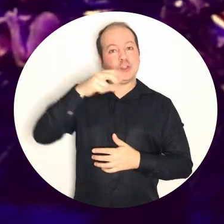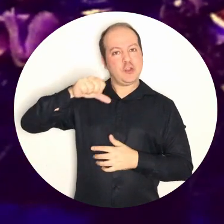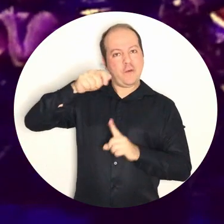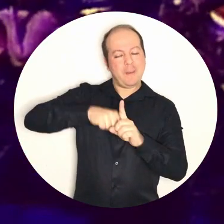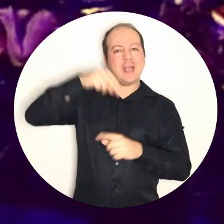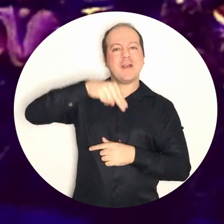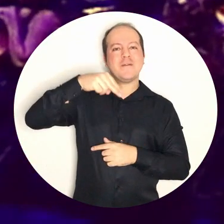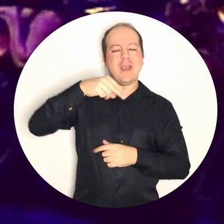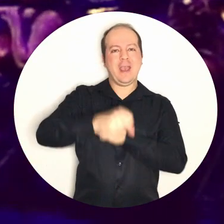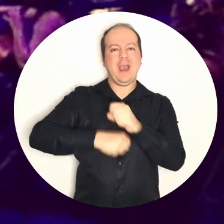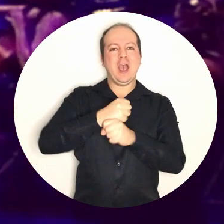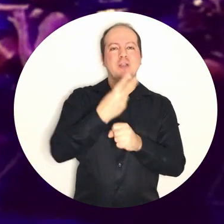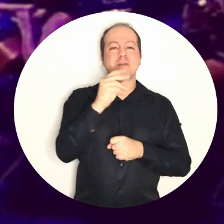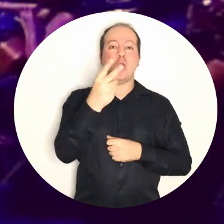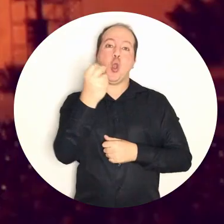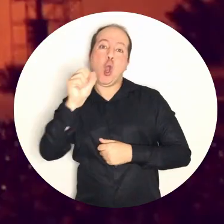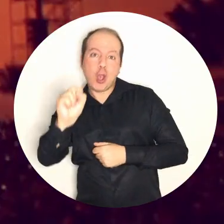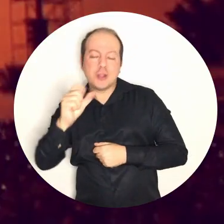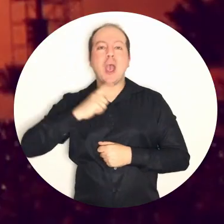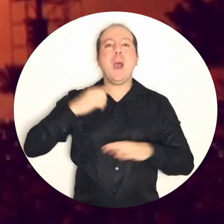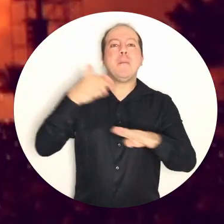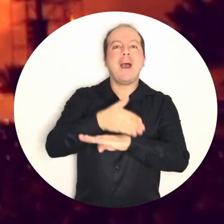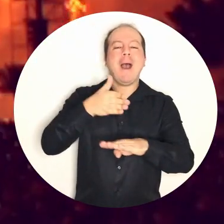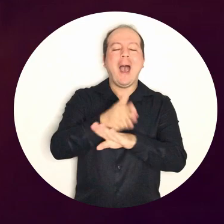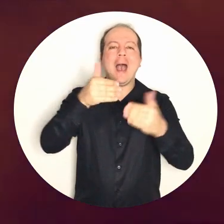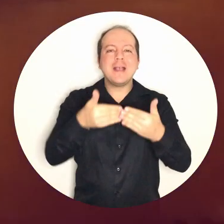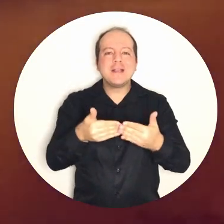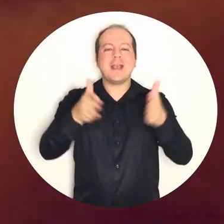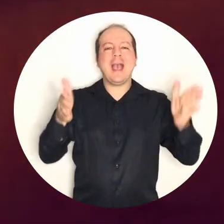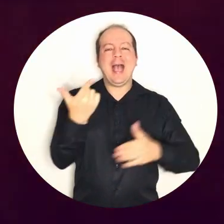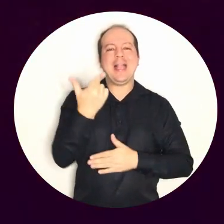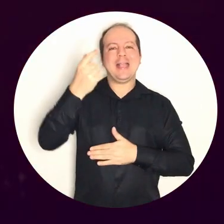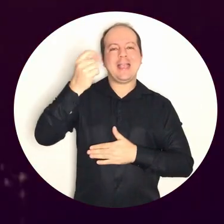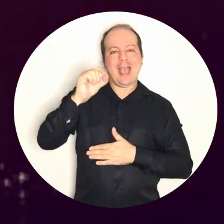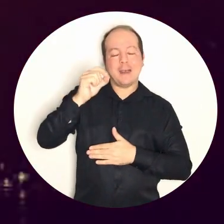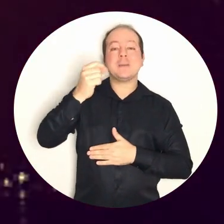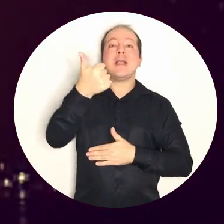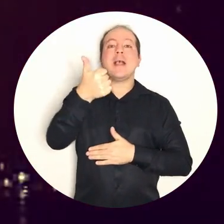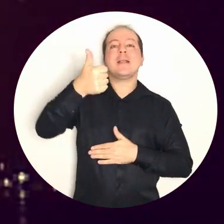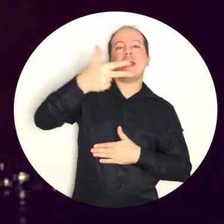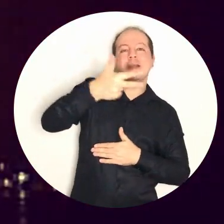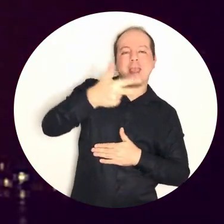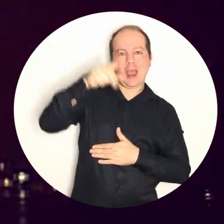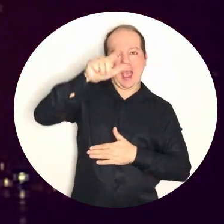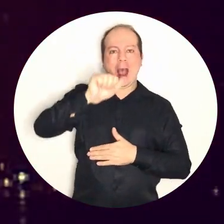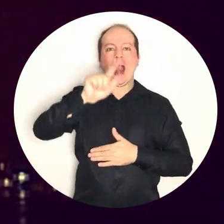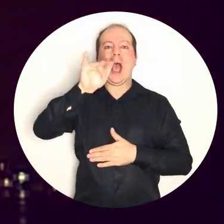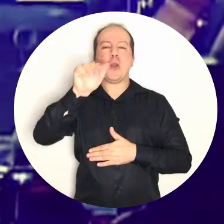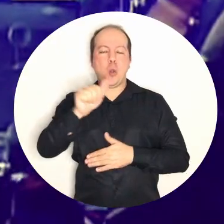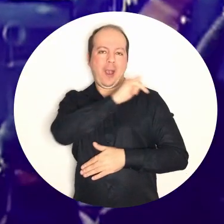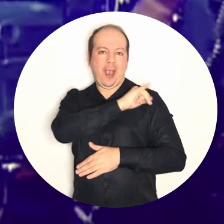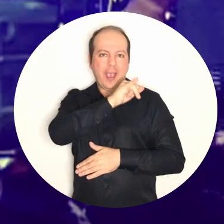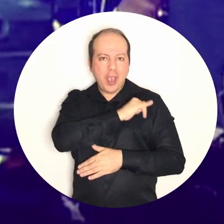Ou em 29 de novembro de 2008, quando participa da inauguração da 13ª Árvore de Natal da